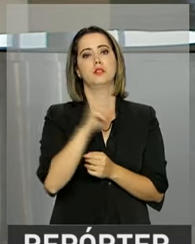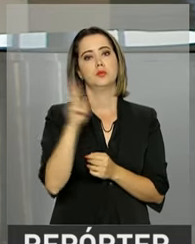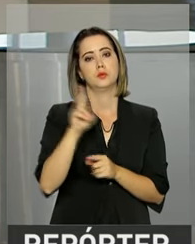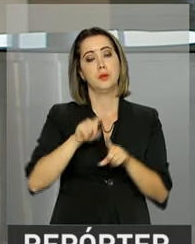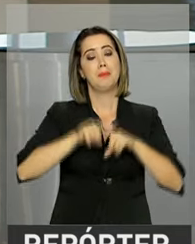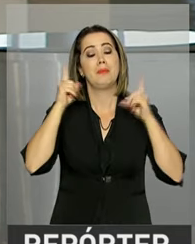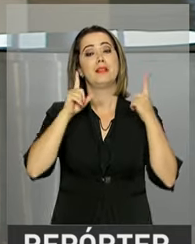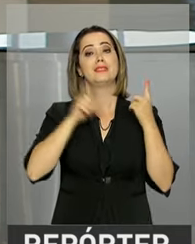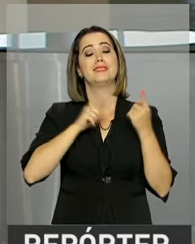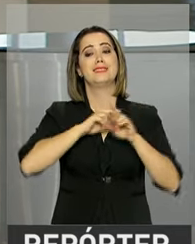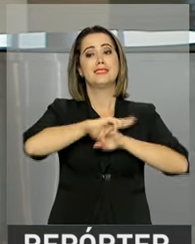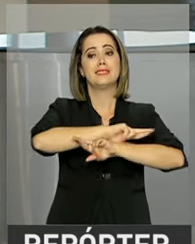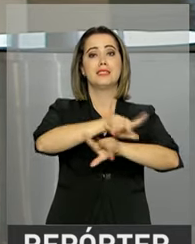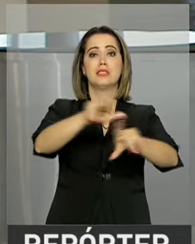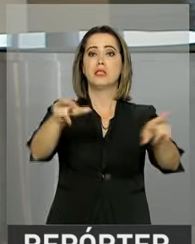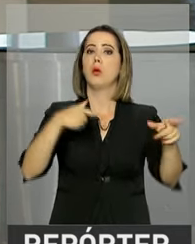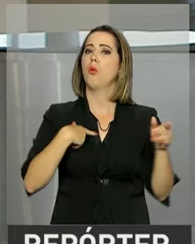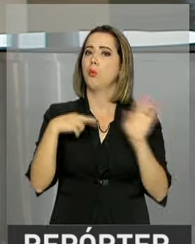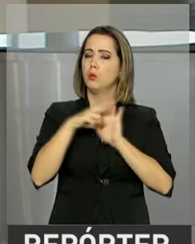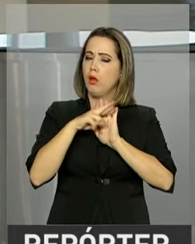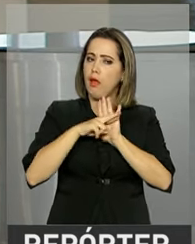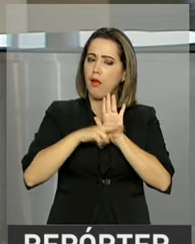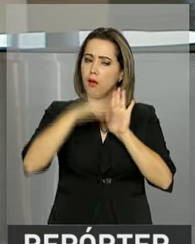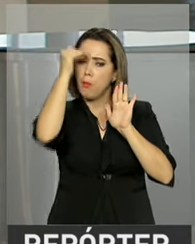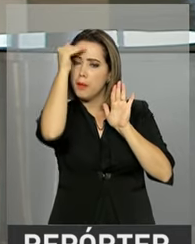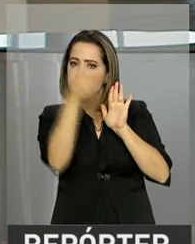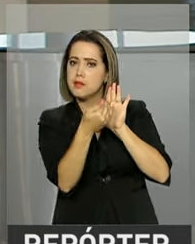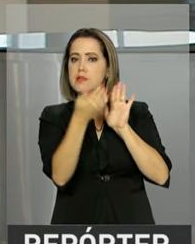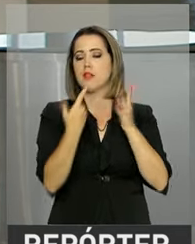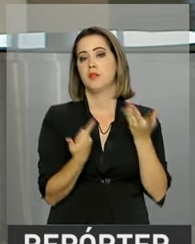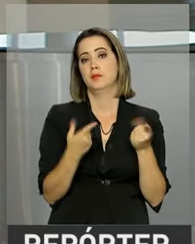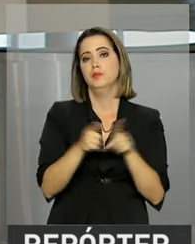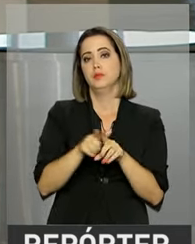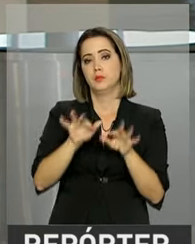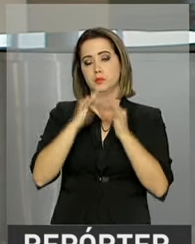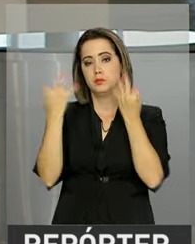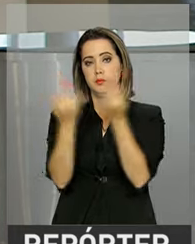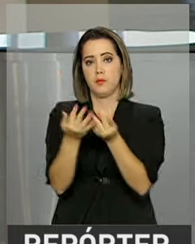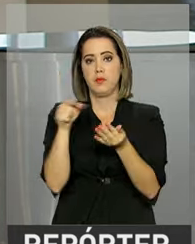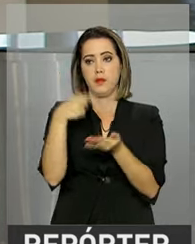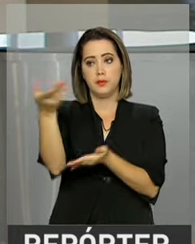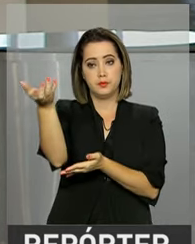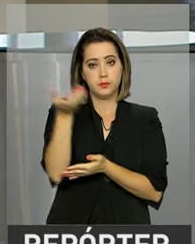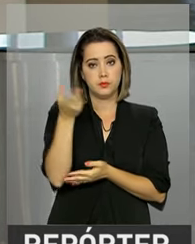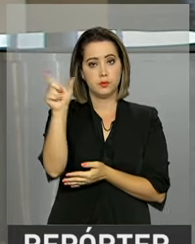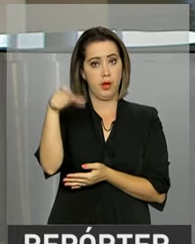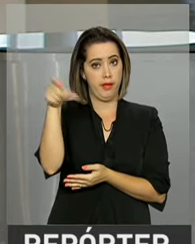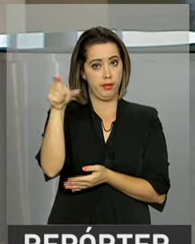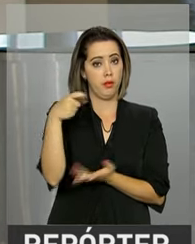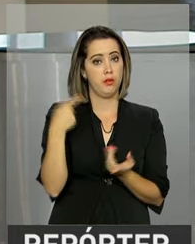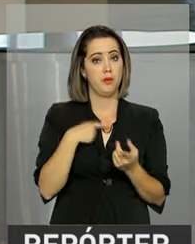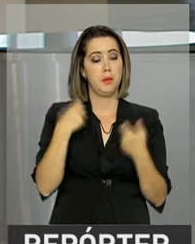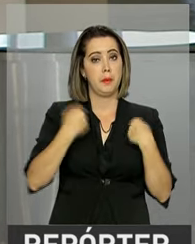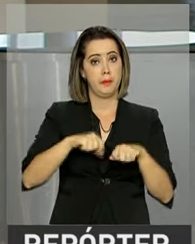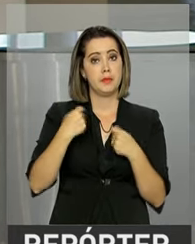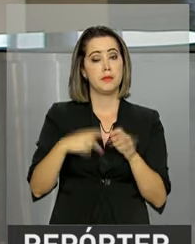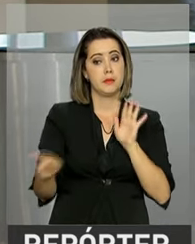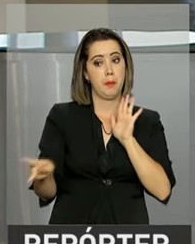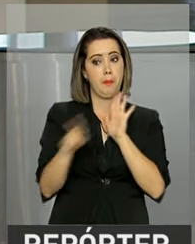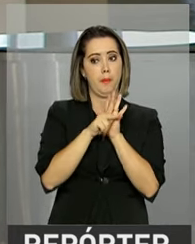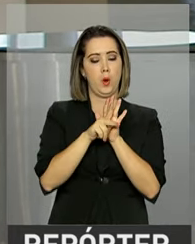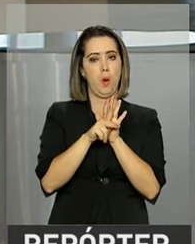mas Roberto Existem algumas condições as famílias que vão receber o cartão reforma precisam ser Donas do